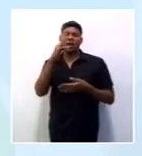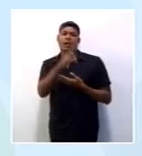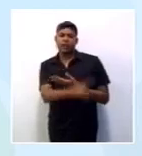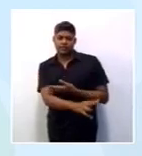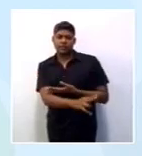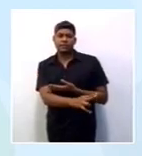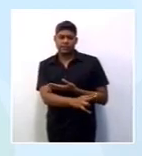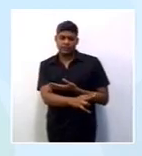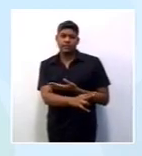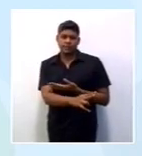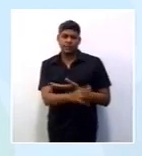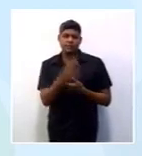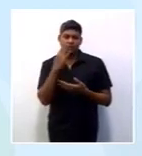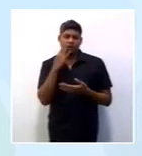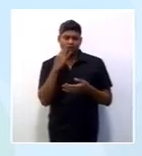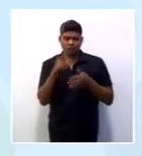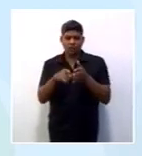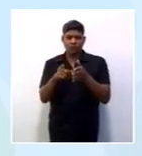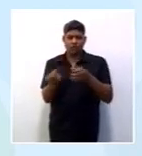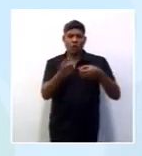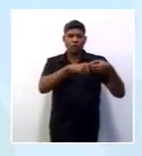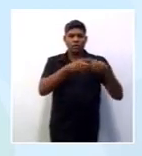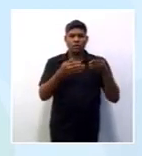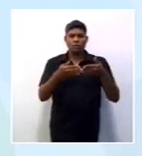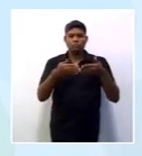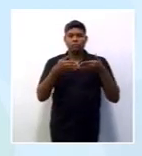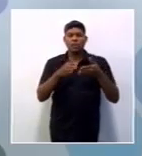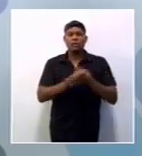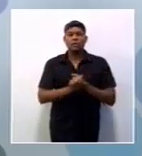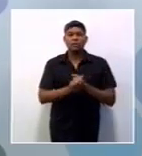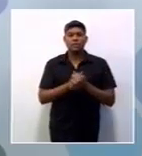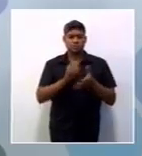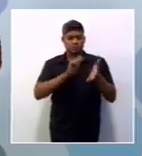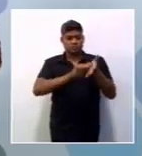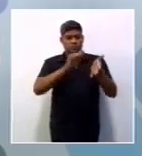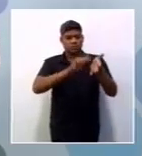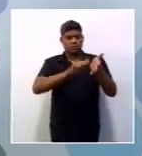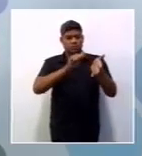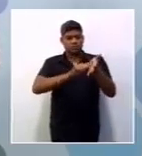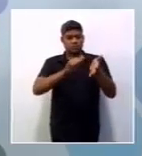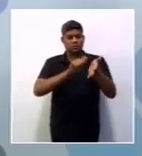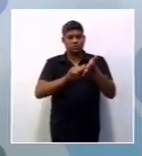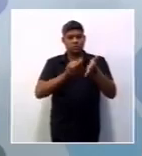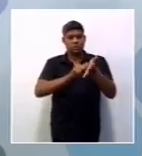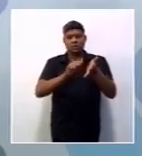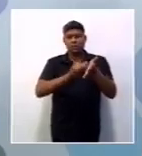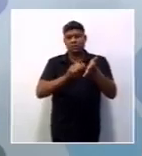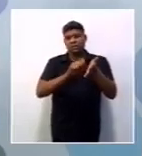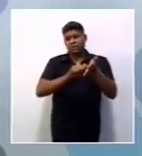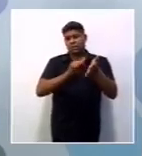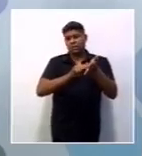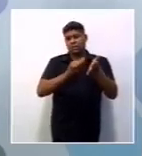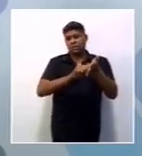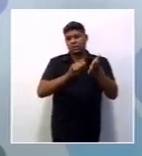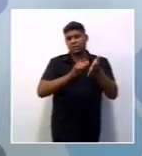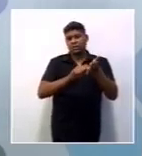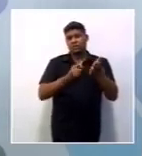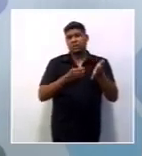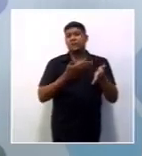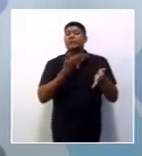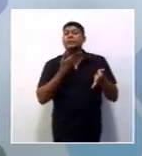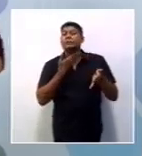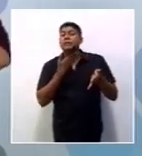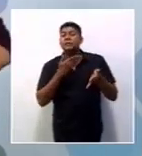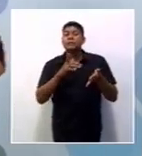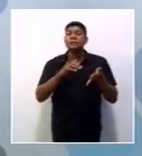tá? Pode voltar aqui. Eu quero que vocês vão escrevendo aqui no chat pra gente, por favor, se